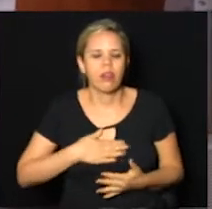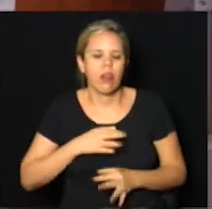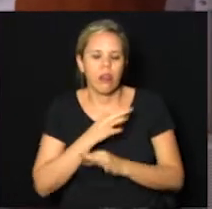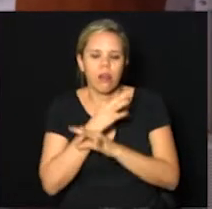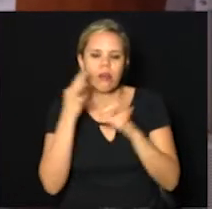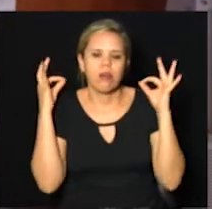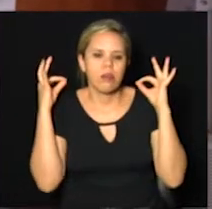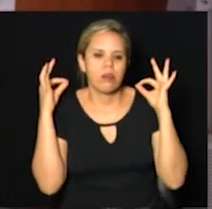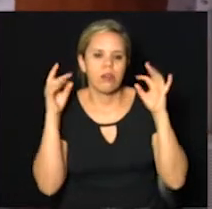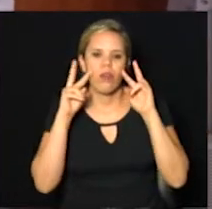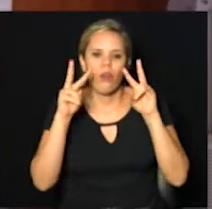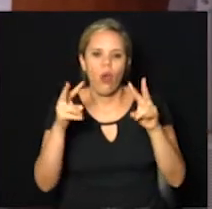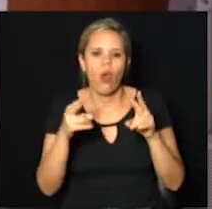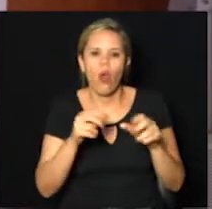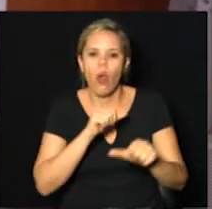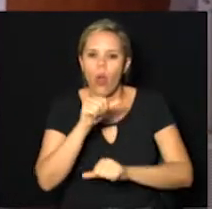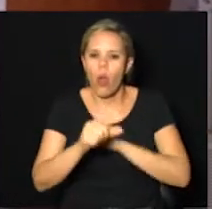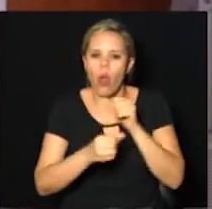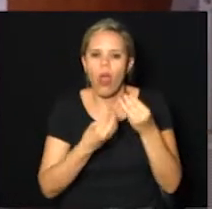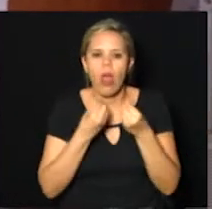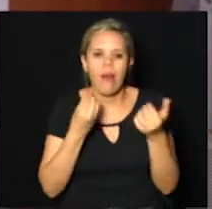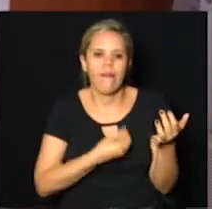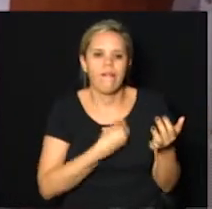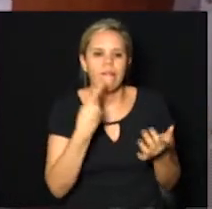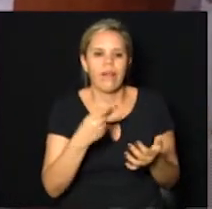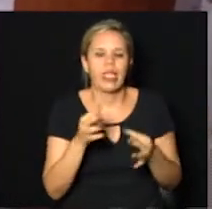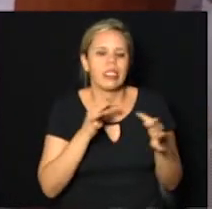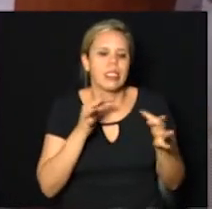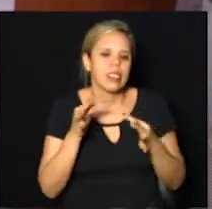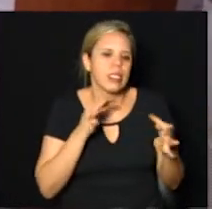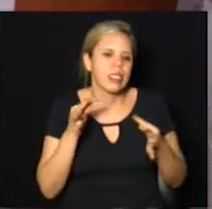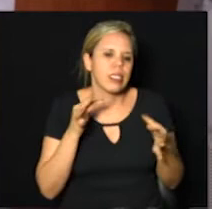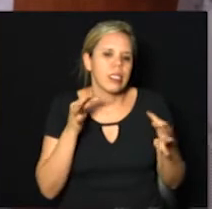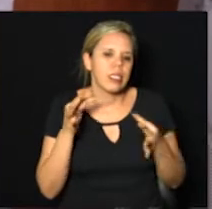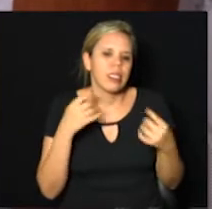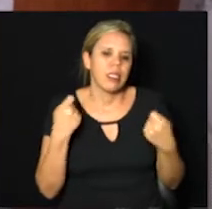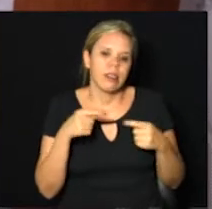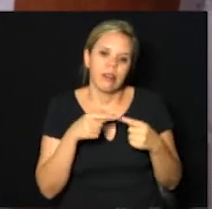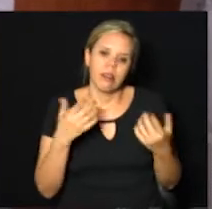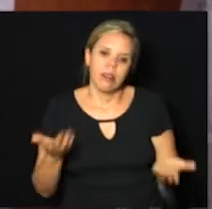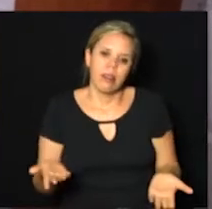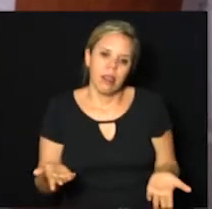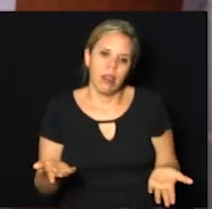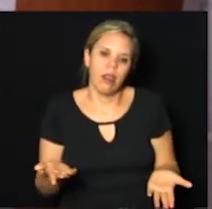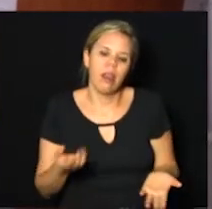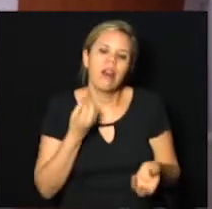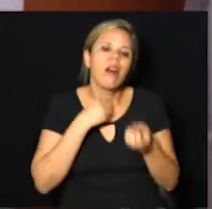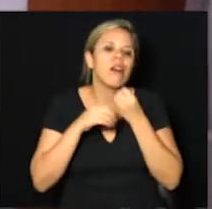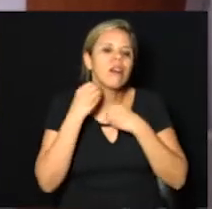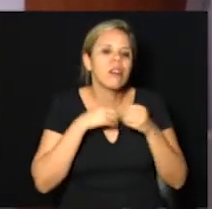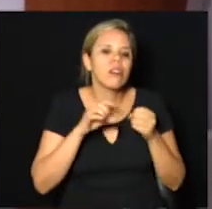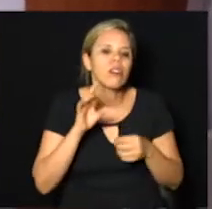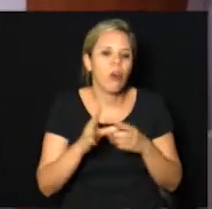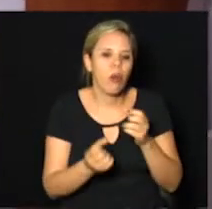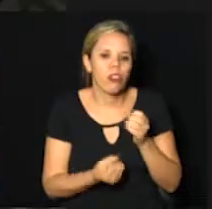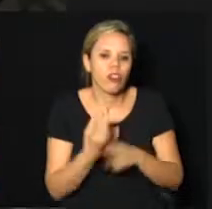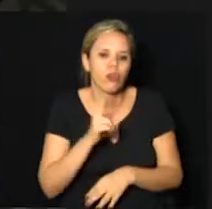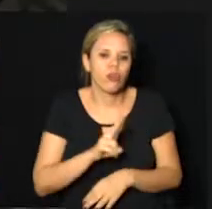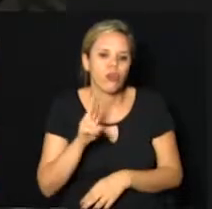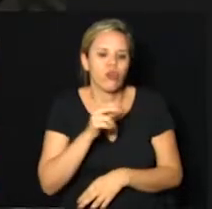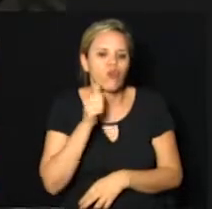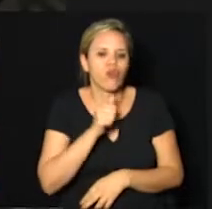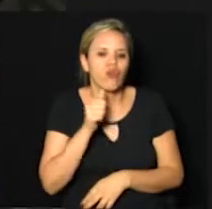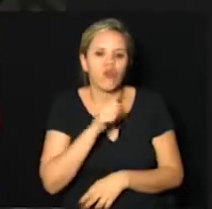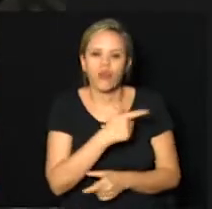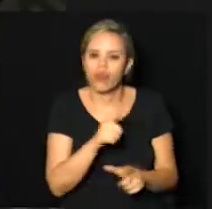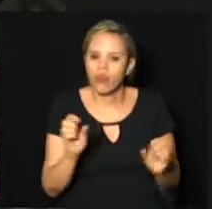gratificante ver o quanto ela melhora a qualidade de vida com o tratamento quando necessário. Mas o hormônio só pode ser utilizado em mulheres